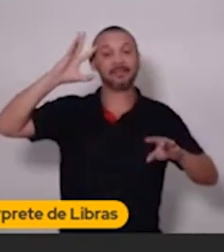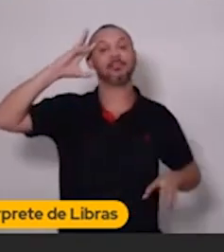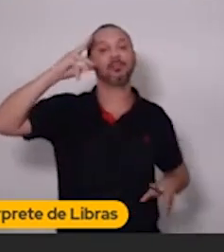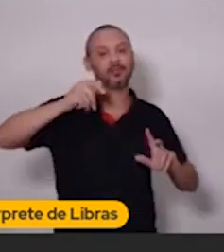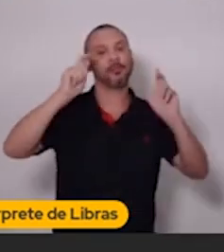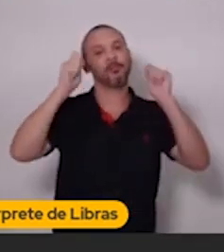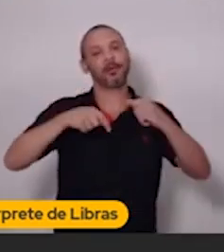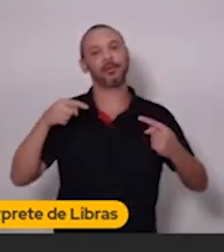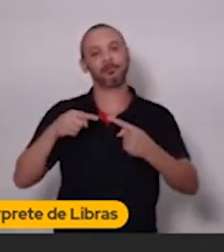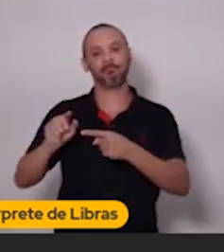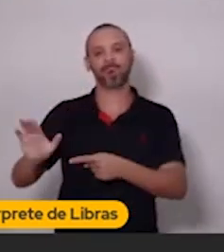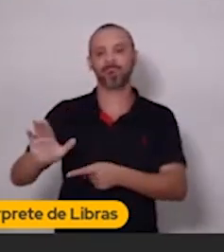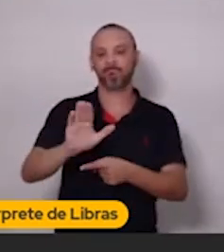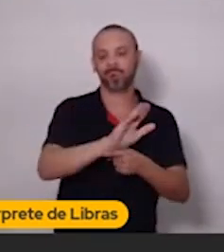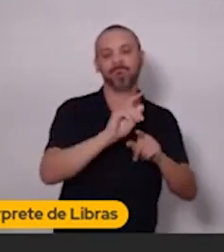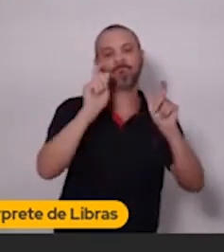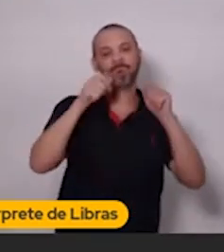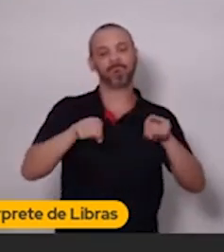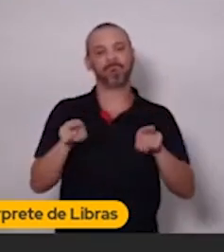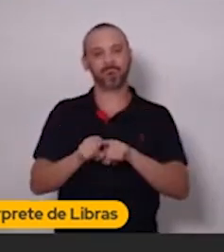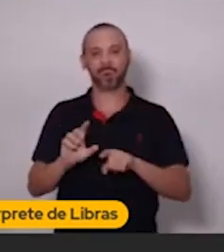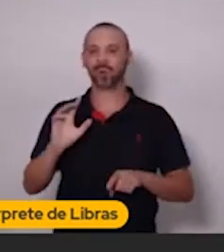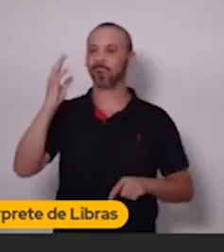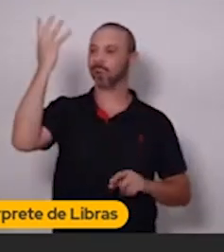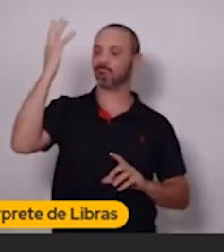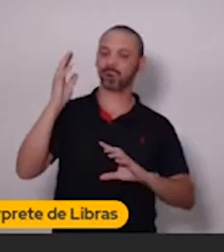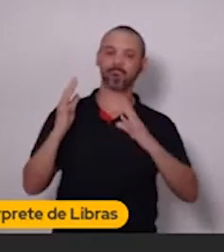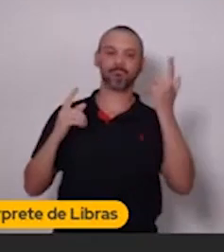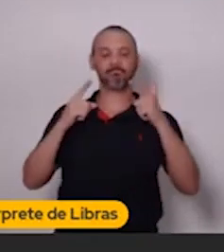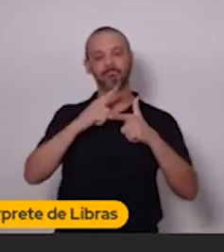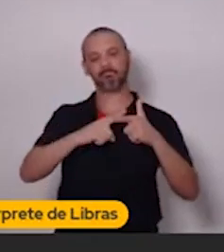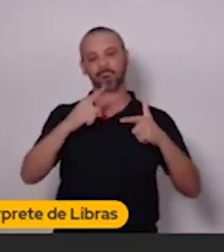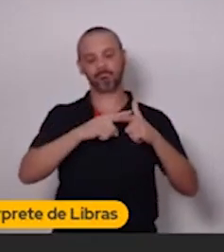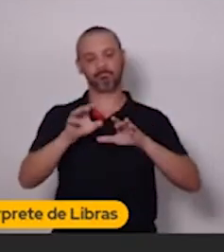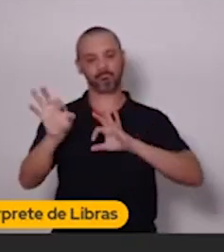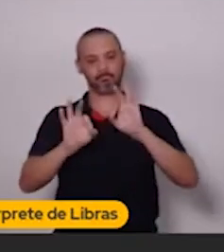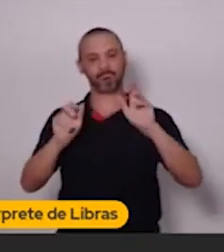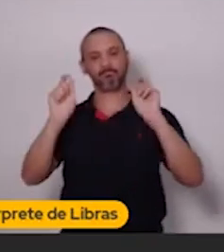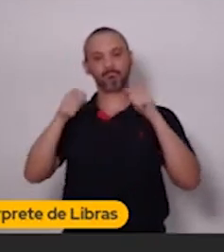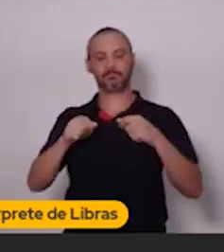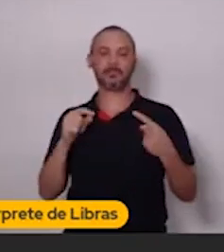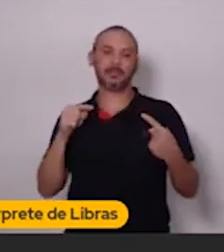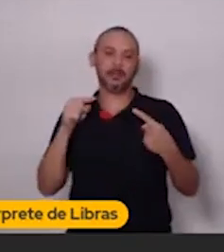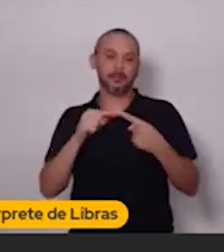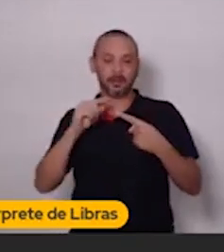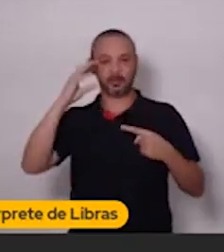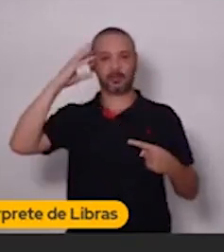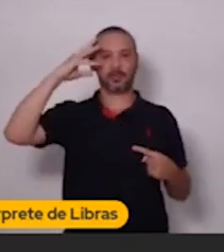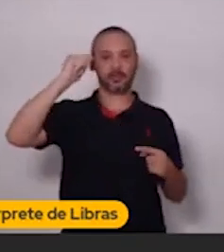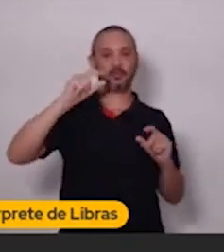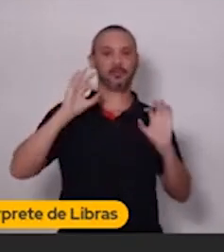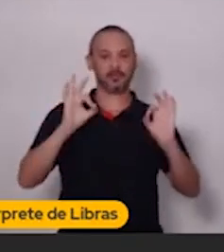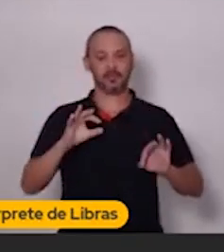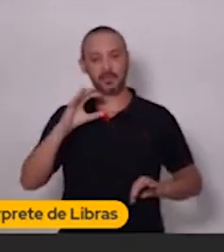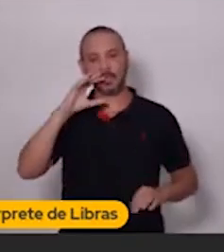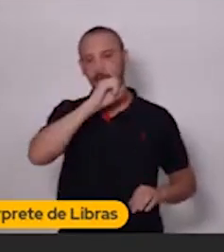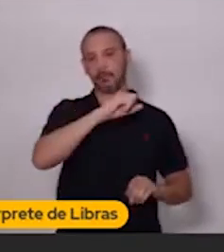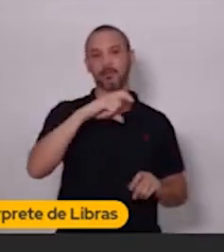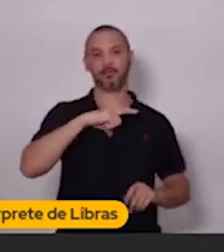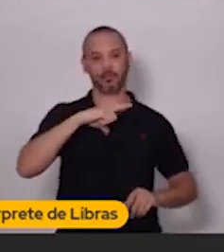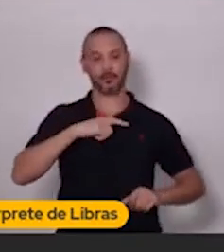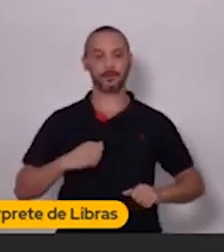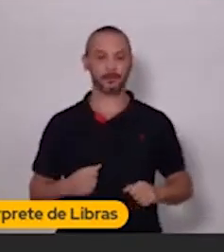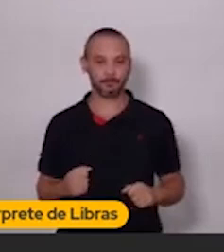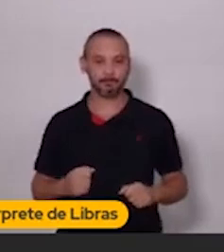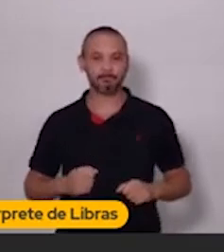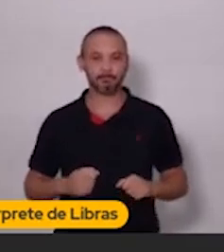para que, caso aquela coisa venha acontecer, aquele problema venha acontecer, você já tenha como resolver ele de maneira mais rápida. Pensa